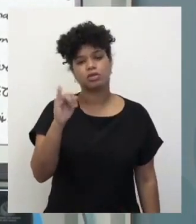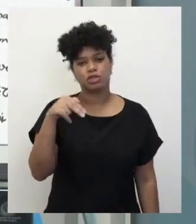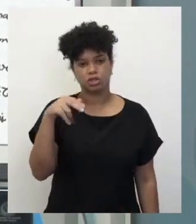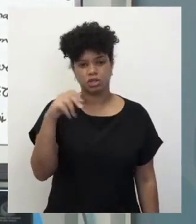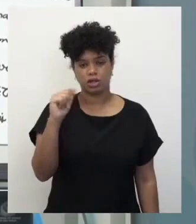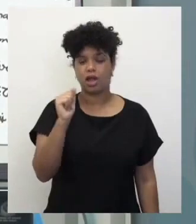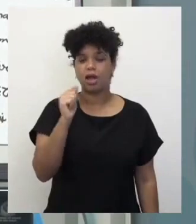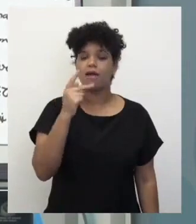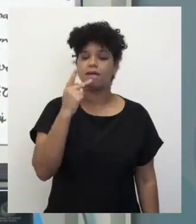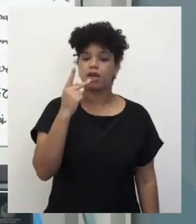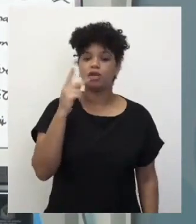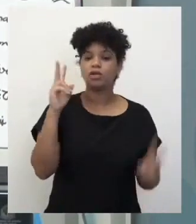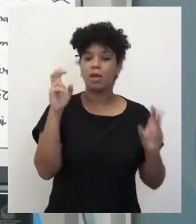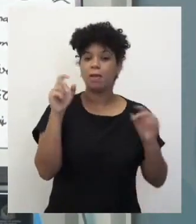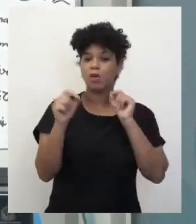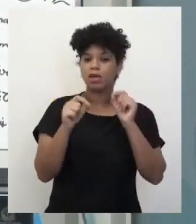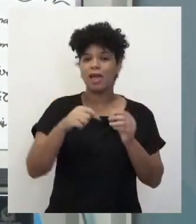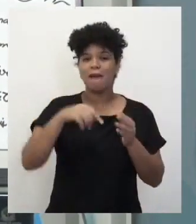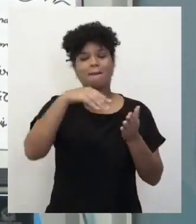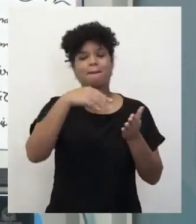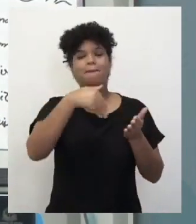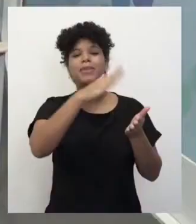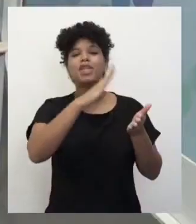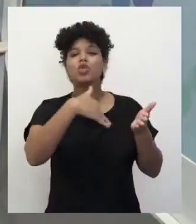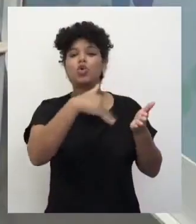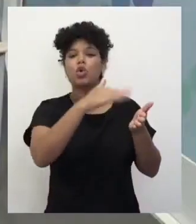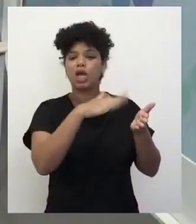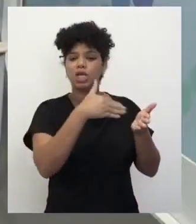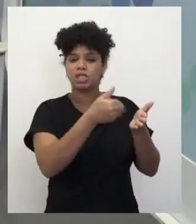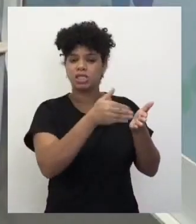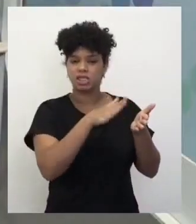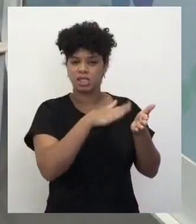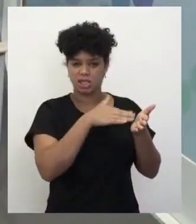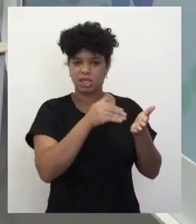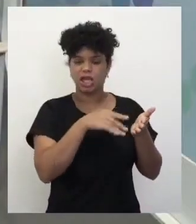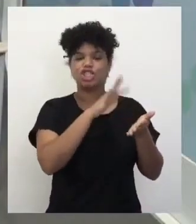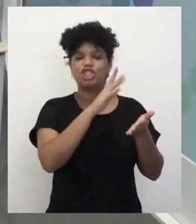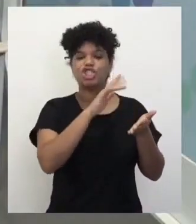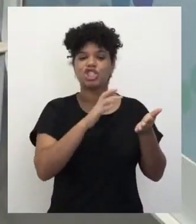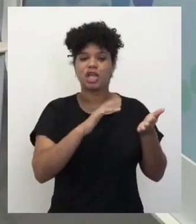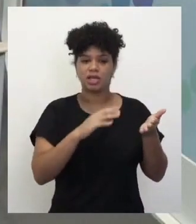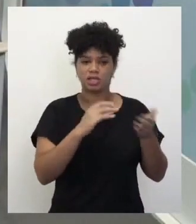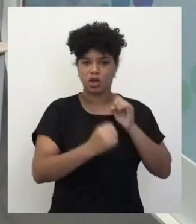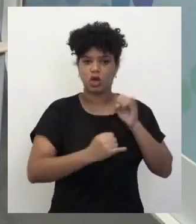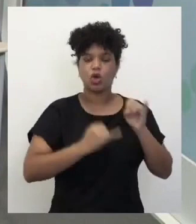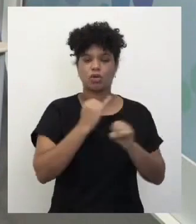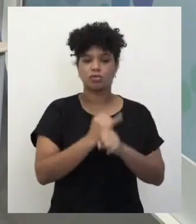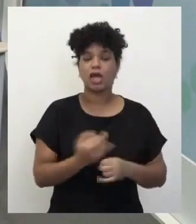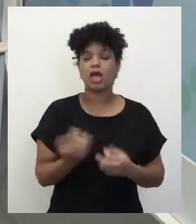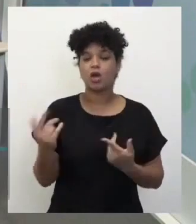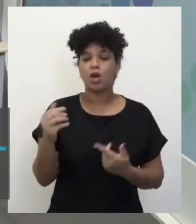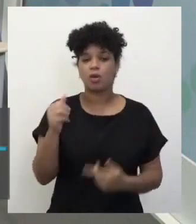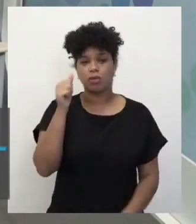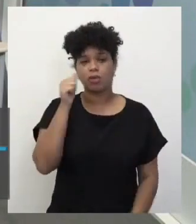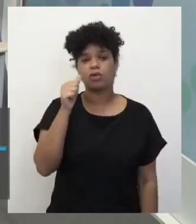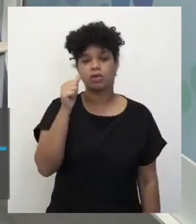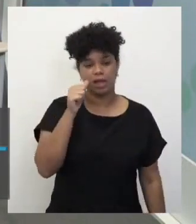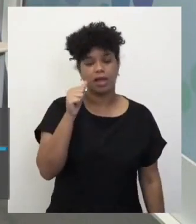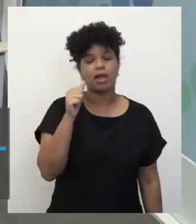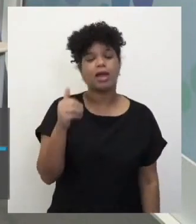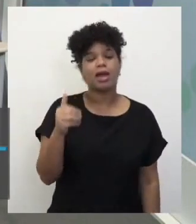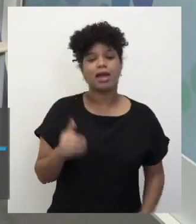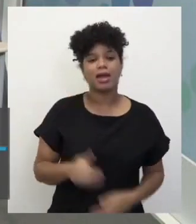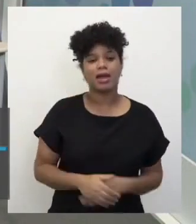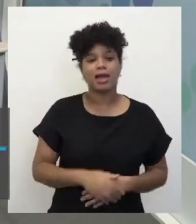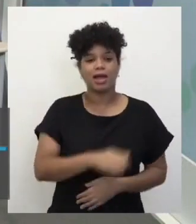últimos tempos, né? Então vamos continuar. Inclusive, aqui. Também foi a resposta da aluna Isadora, da Isabel, falou das pinturas digitais,